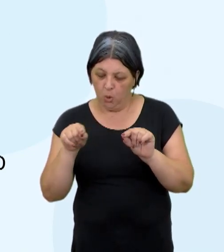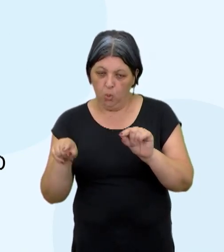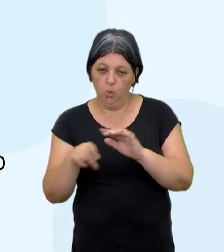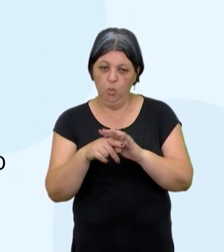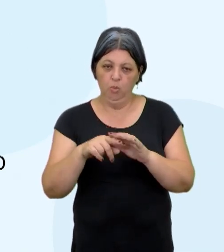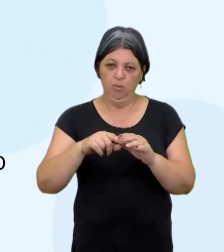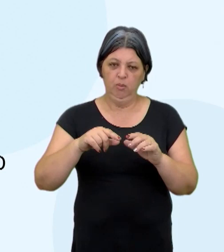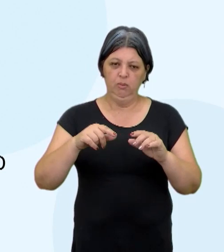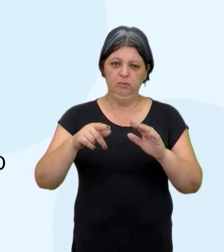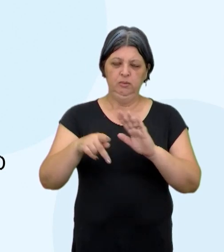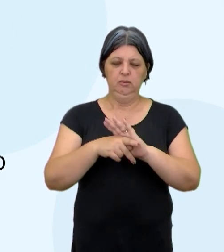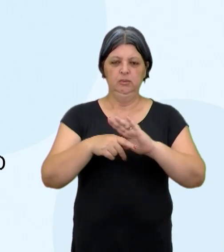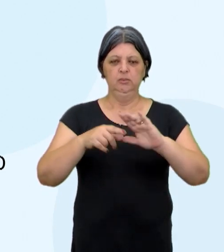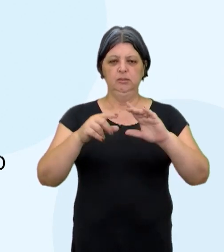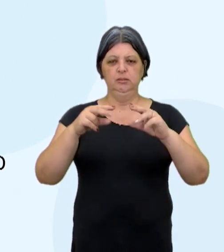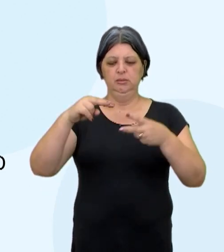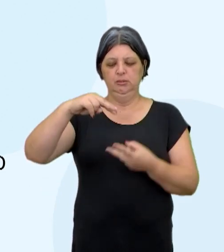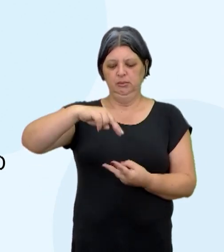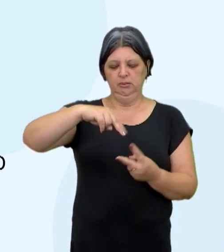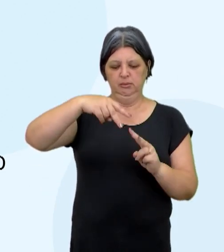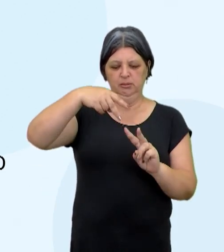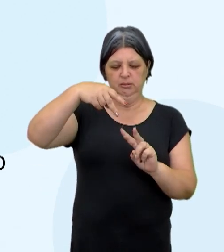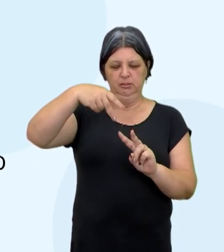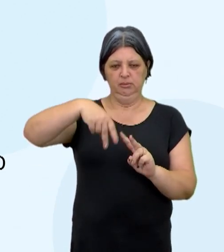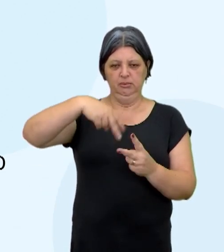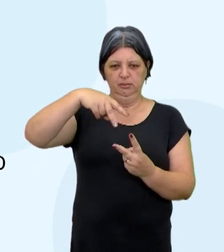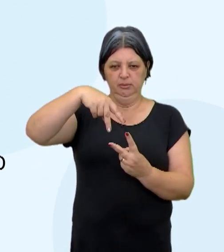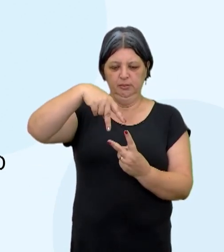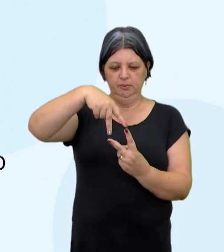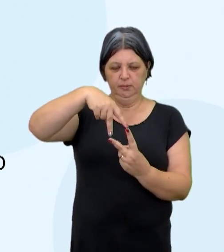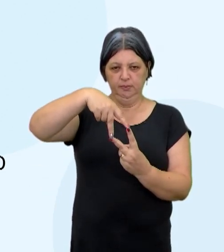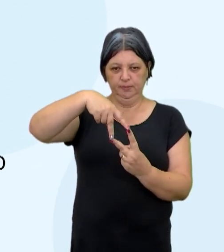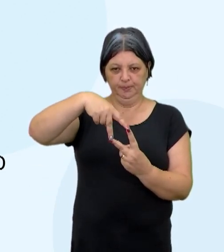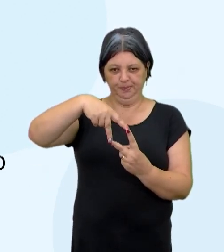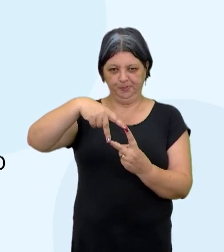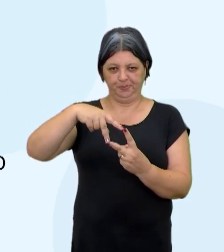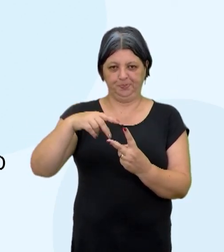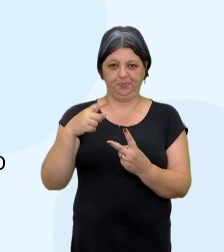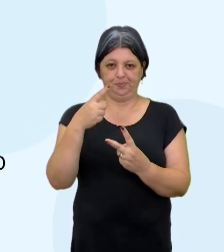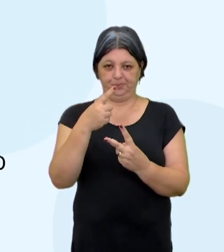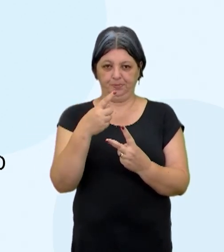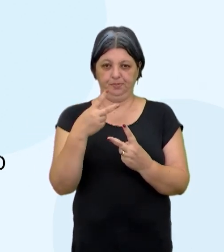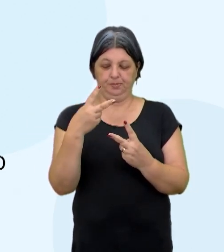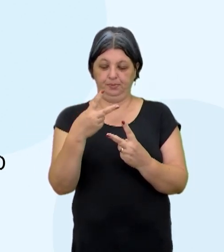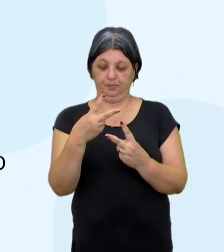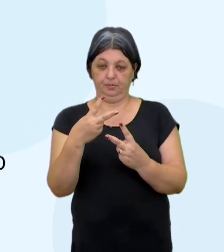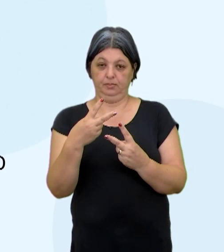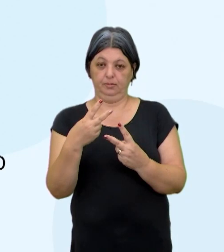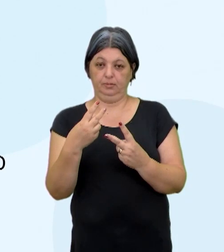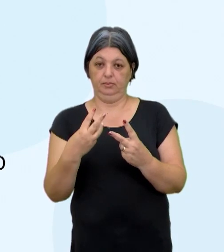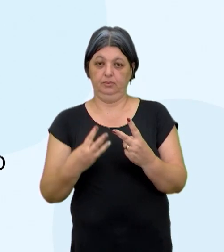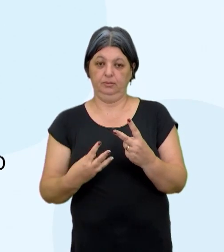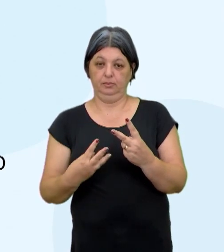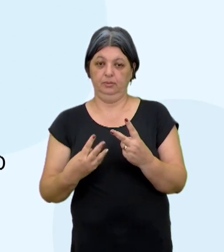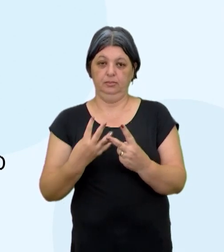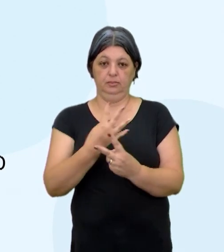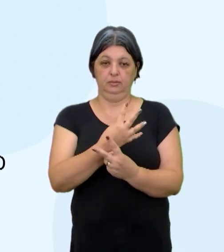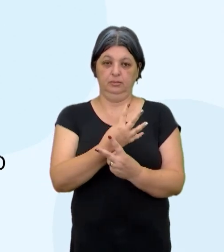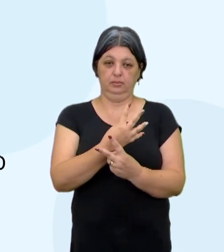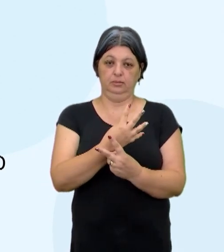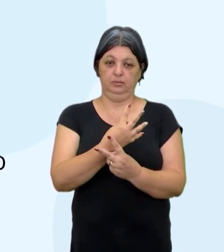tem aqui, ó, 1, 2, vou numerar, 1, 2, 3,